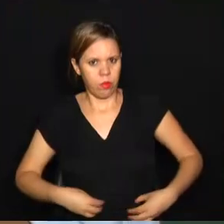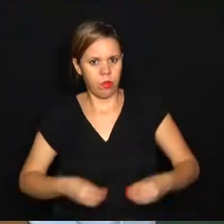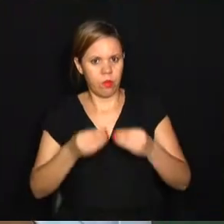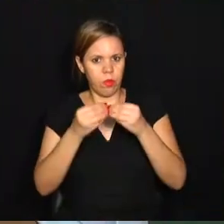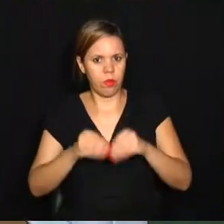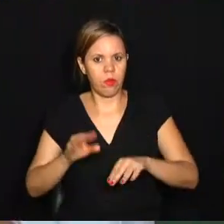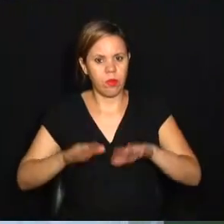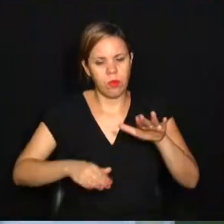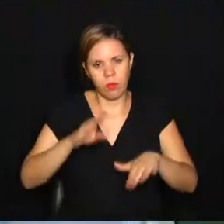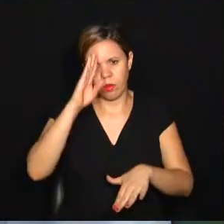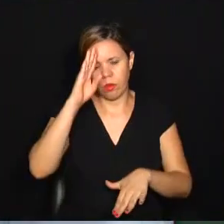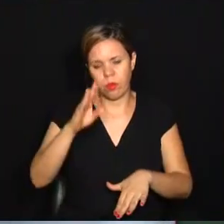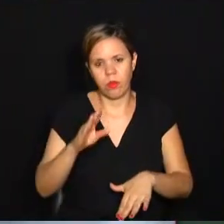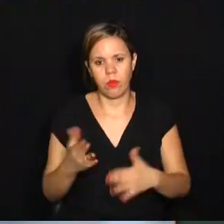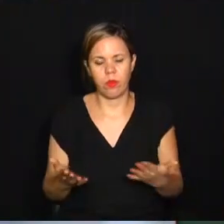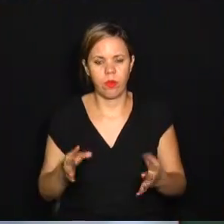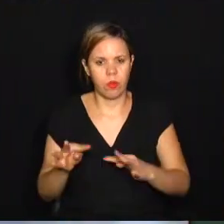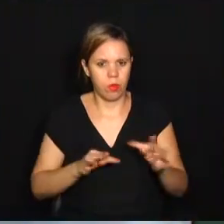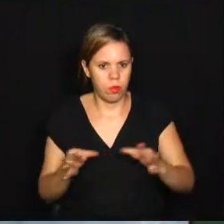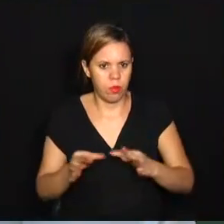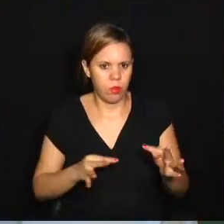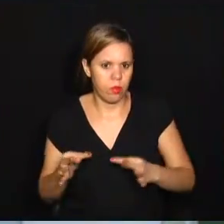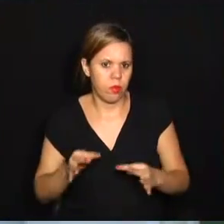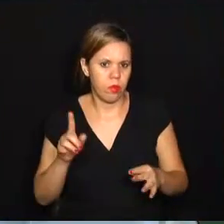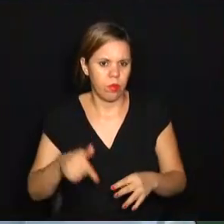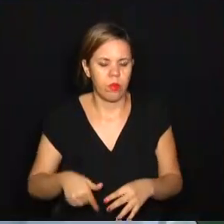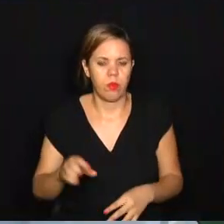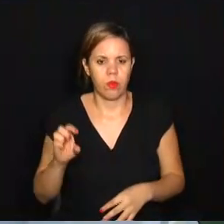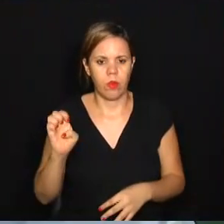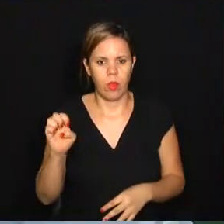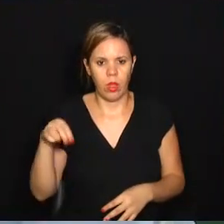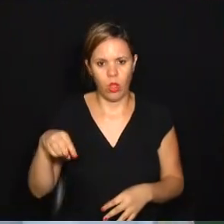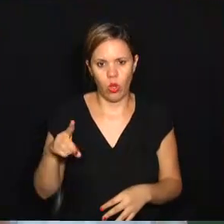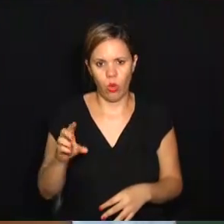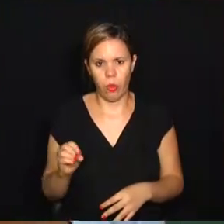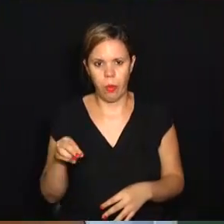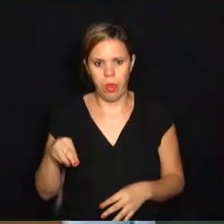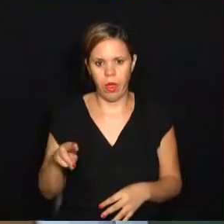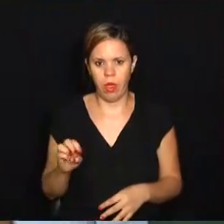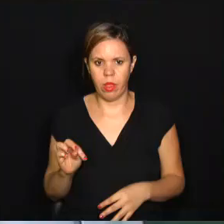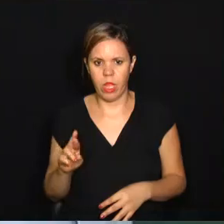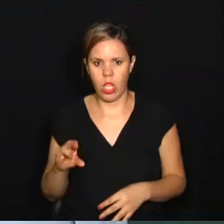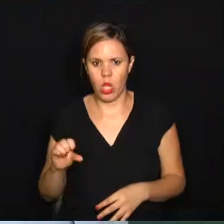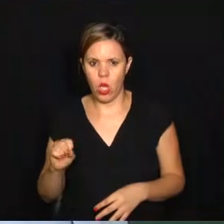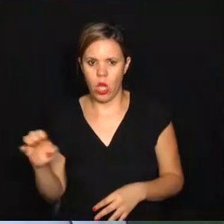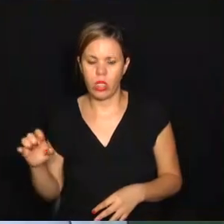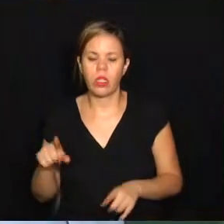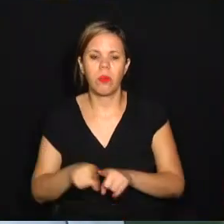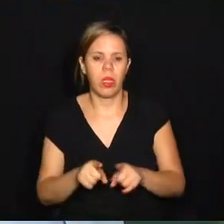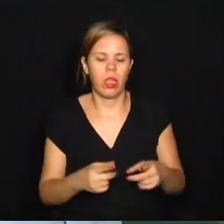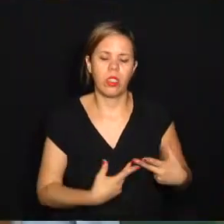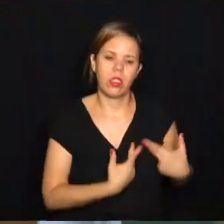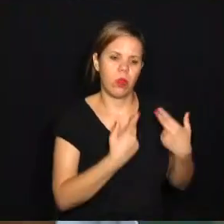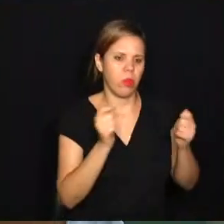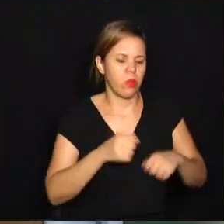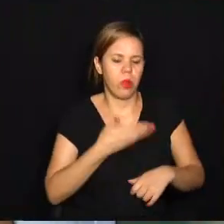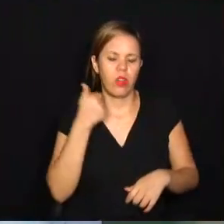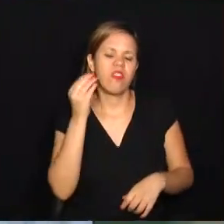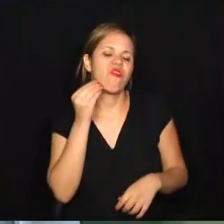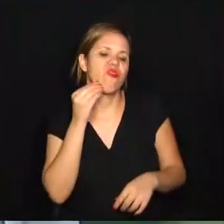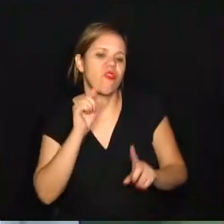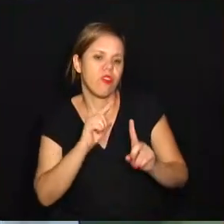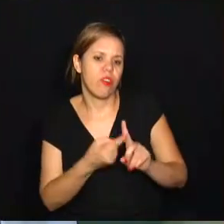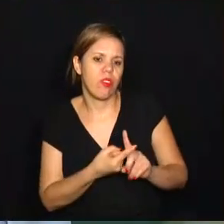prefere primeiro proceder com um tratamento da endometriose, às vezes um tratamento cirúrgico, para melhorar as chances dela engravidar ou de